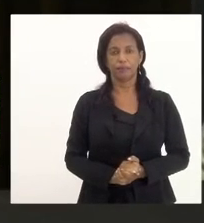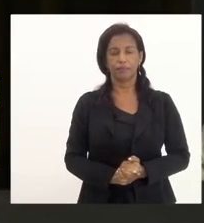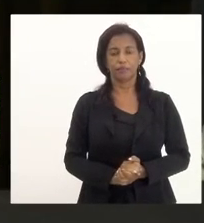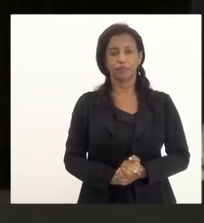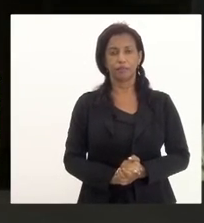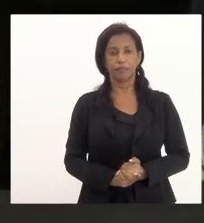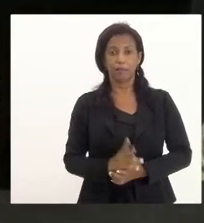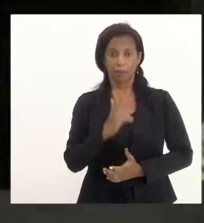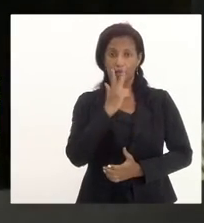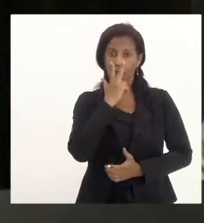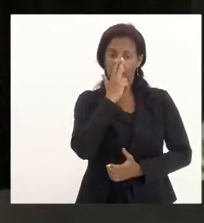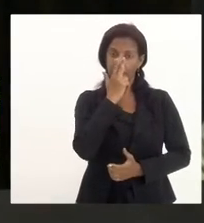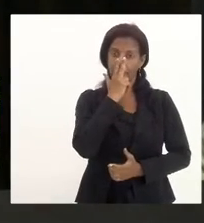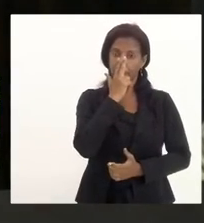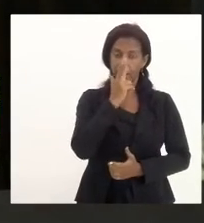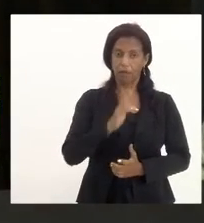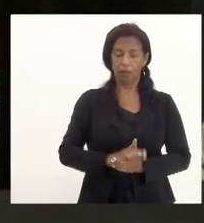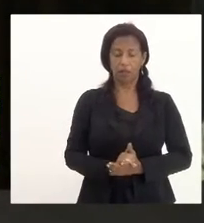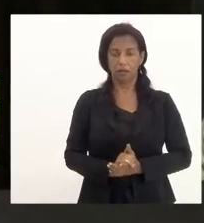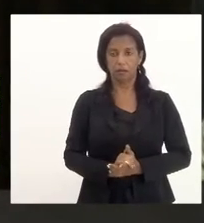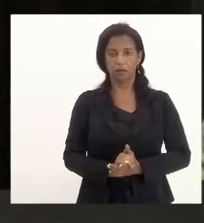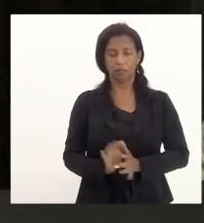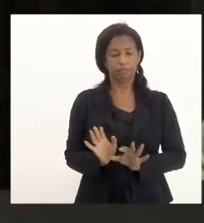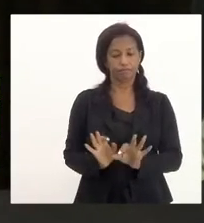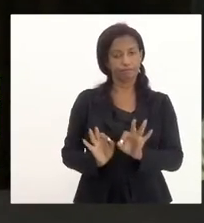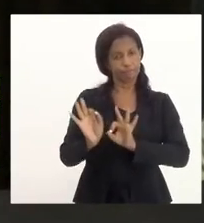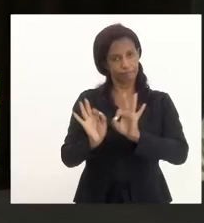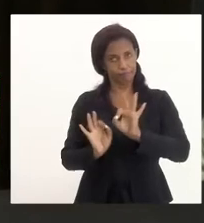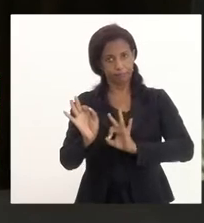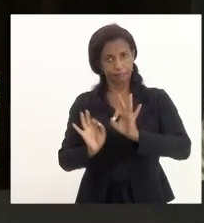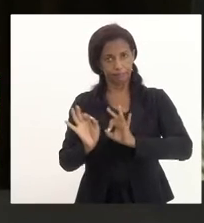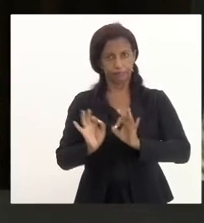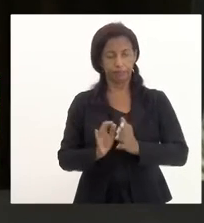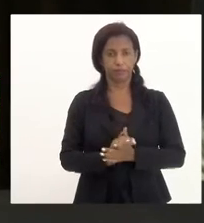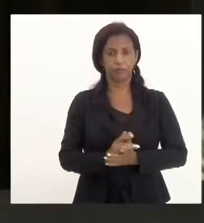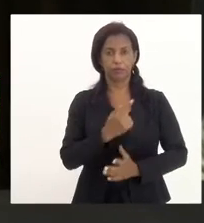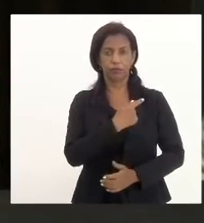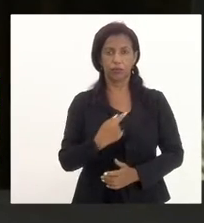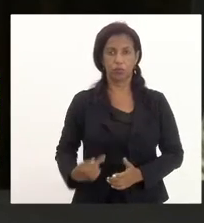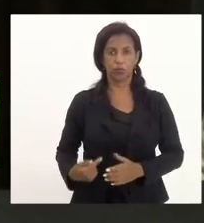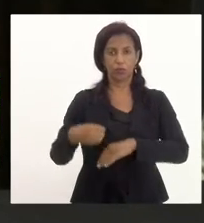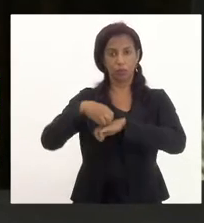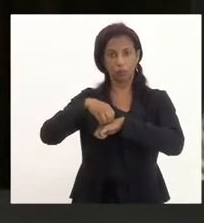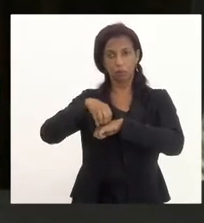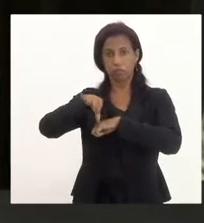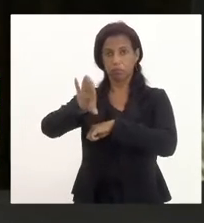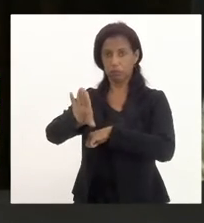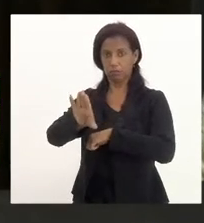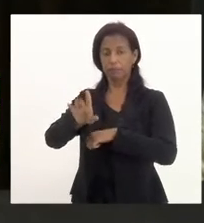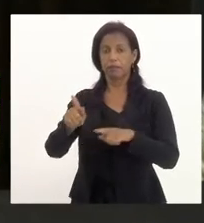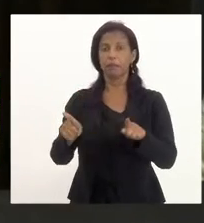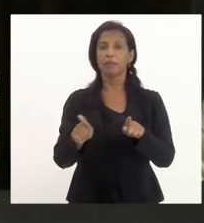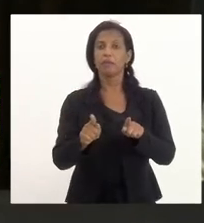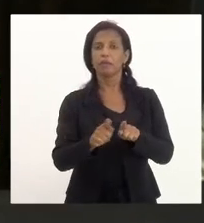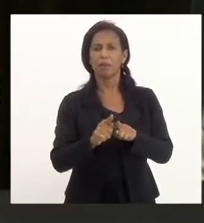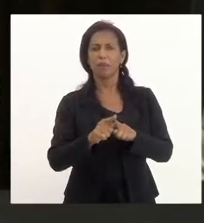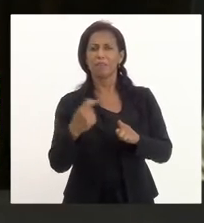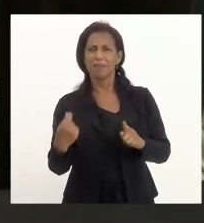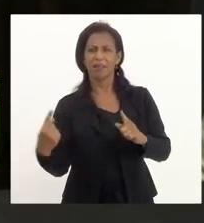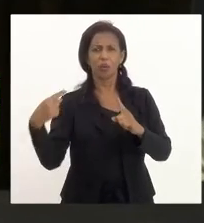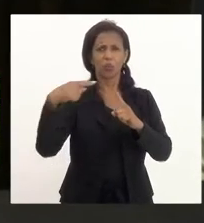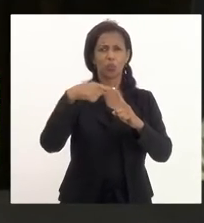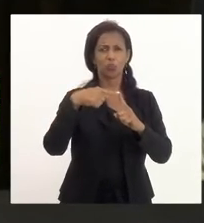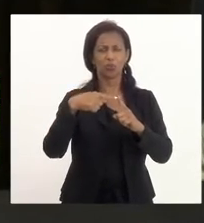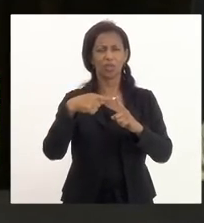me parece que o plano que o governo enviou e também deveria ter sido